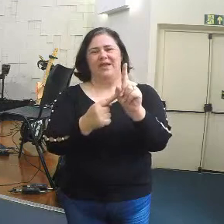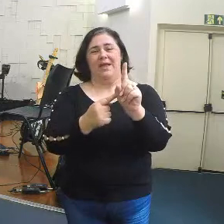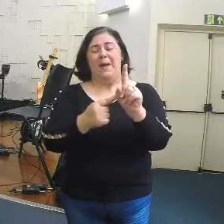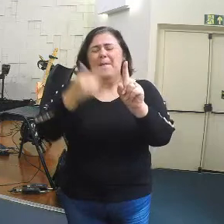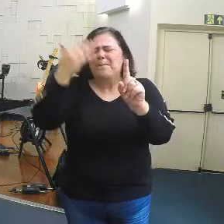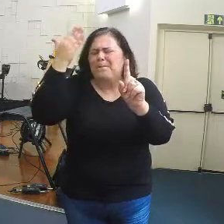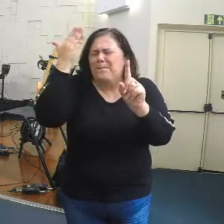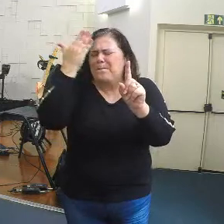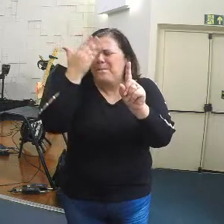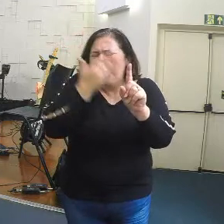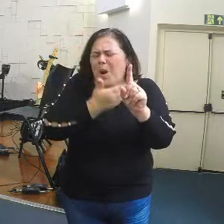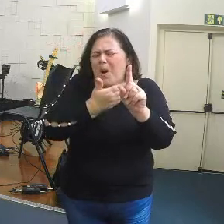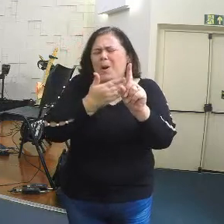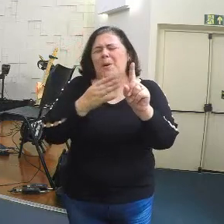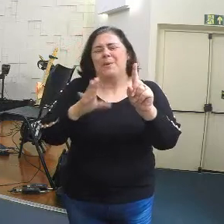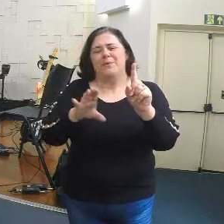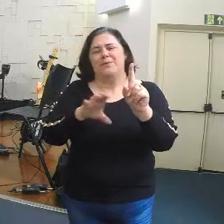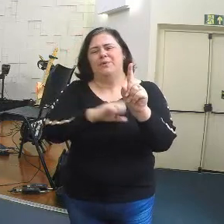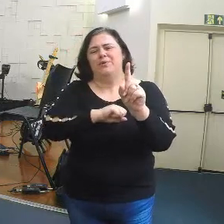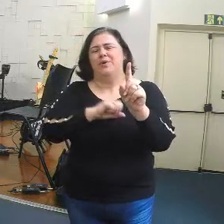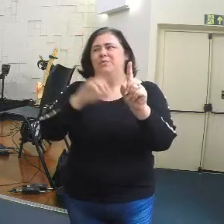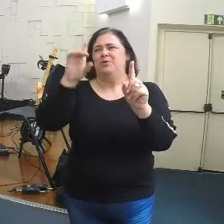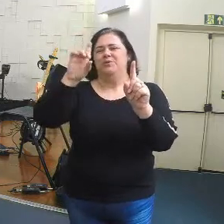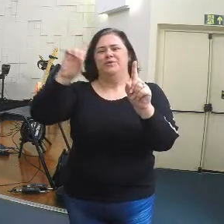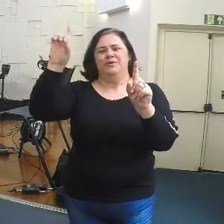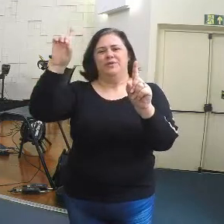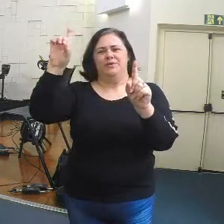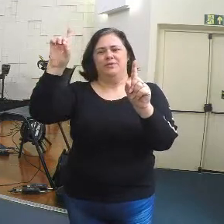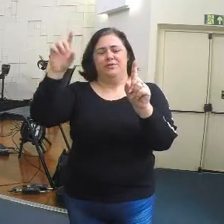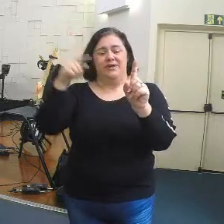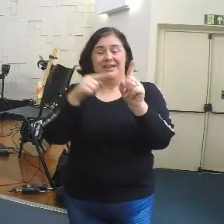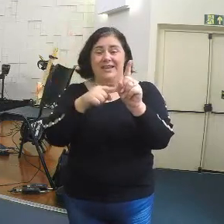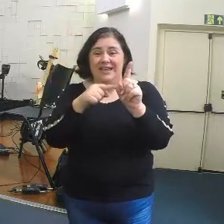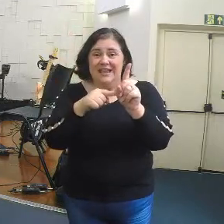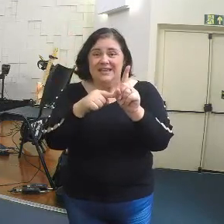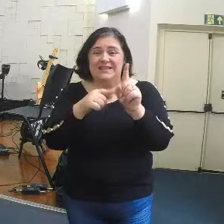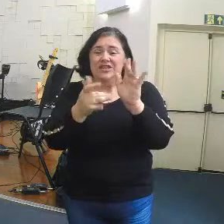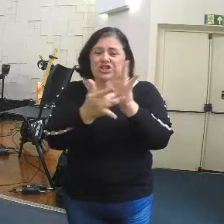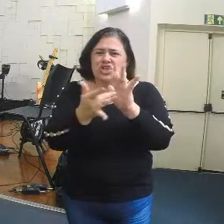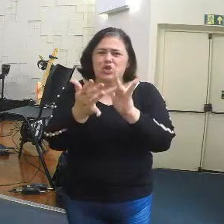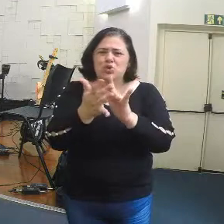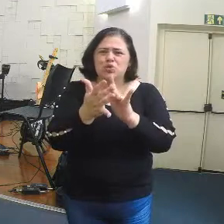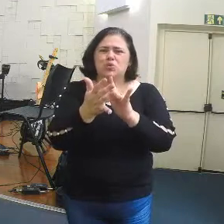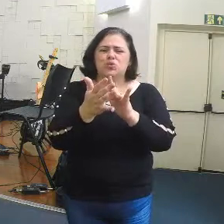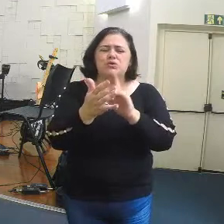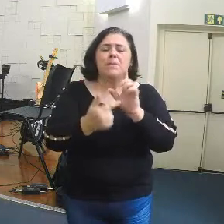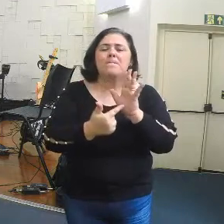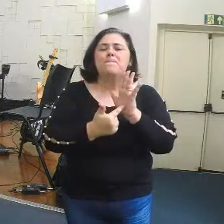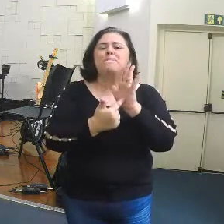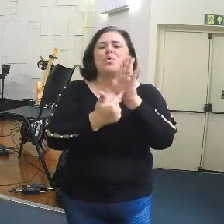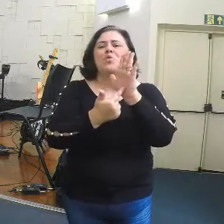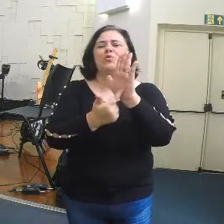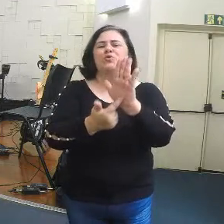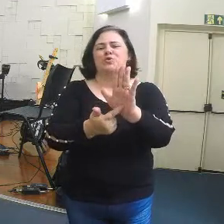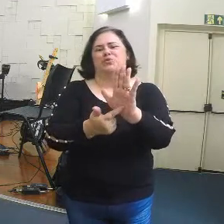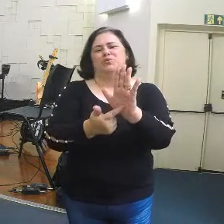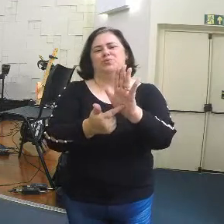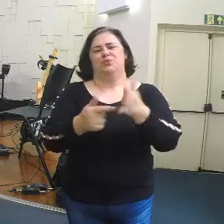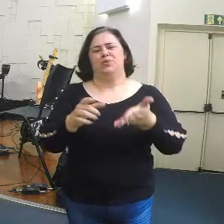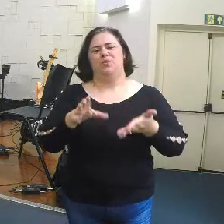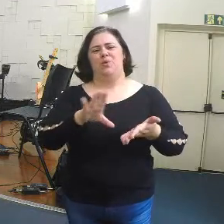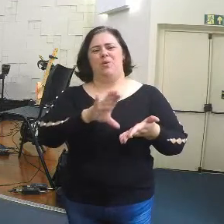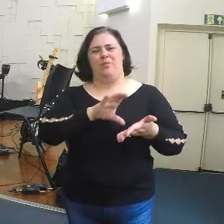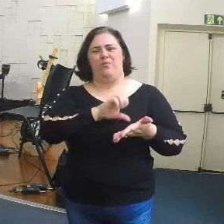verdadeiro, mas quando Jesus veio, foi possível então conhecer que existe uma fonte para o